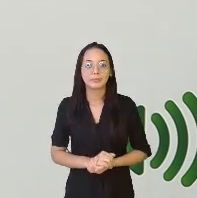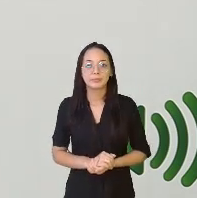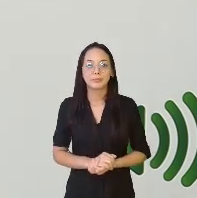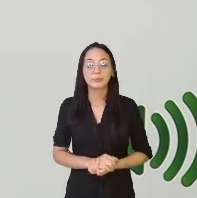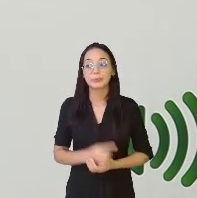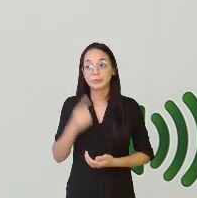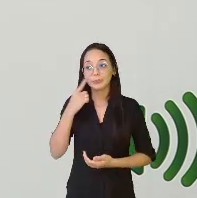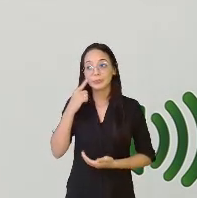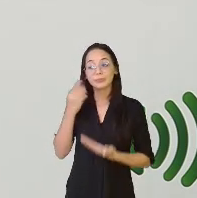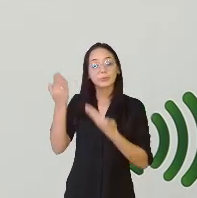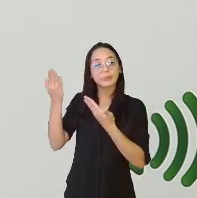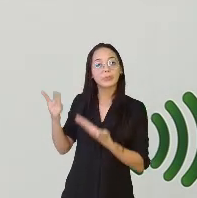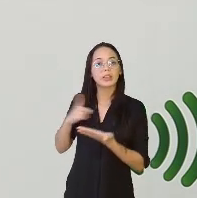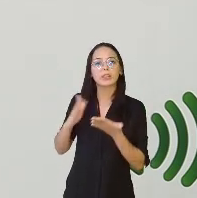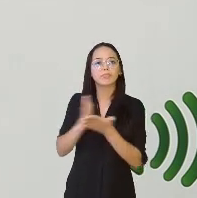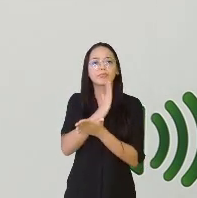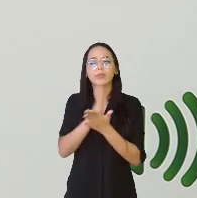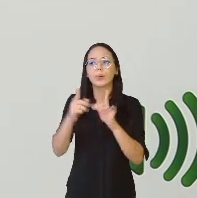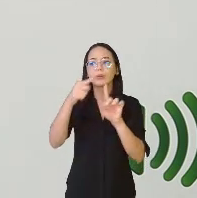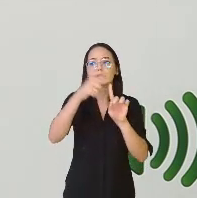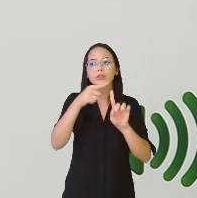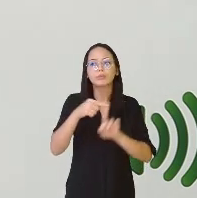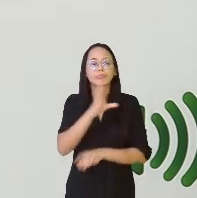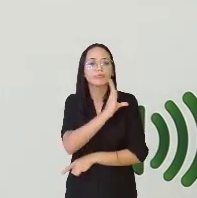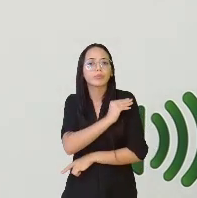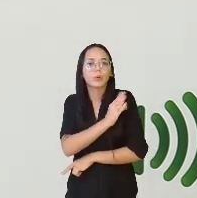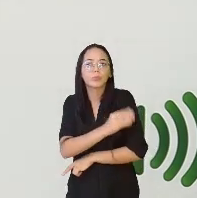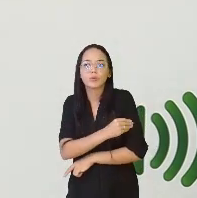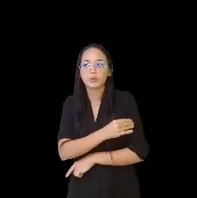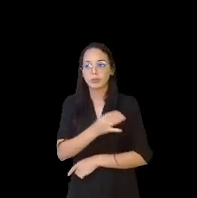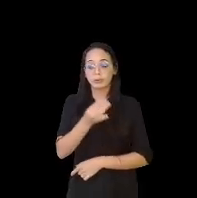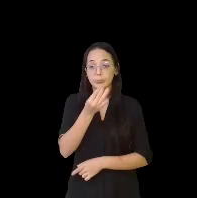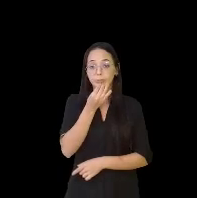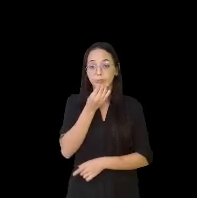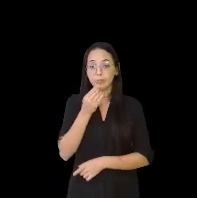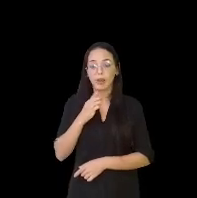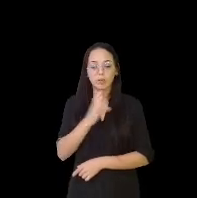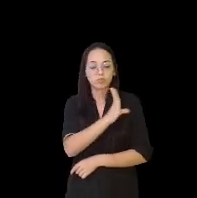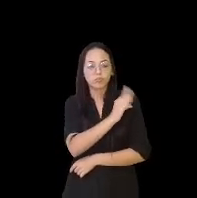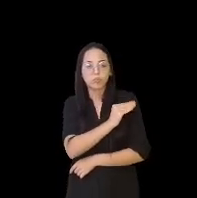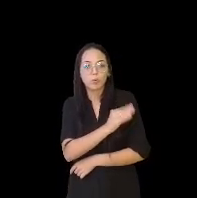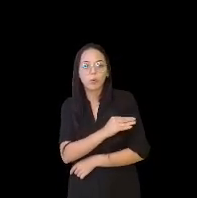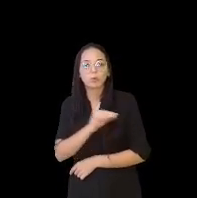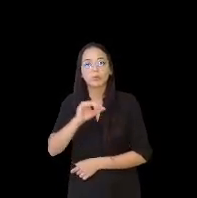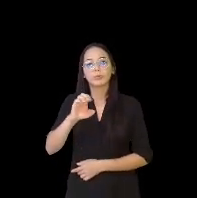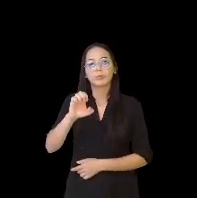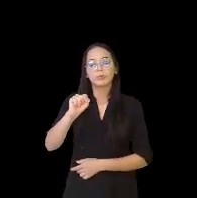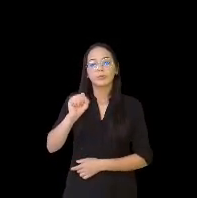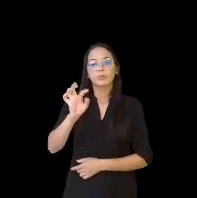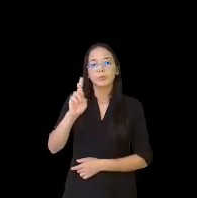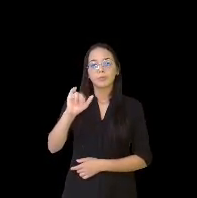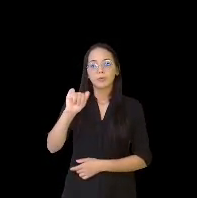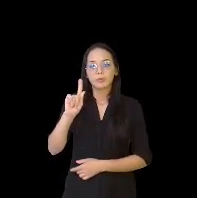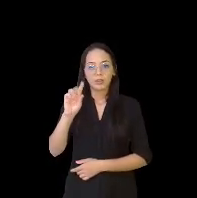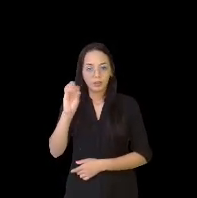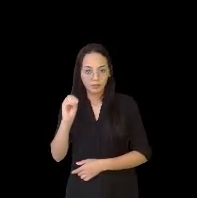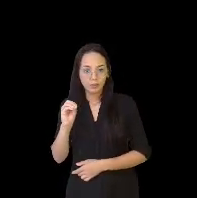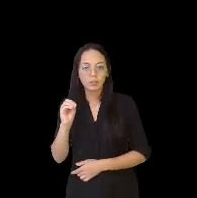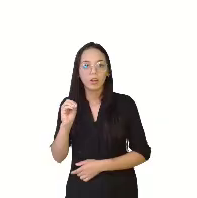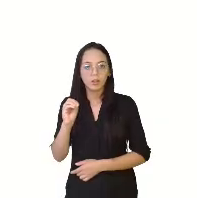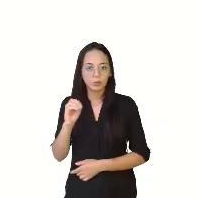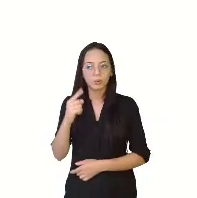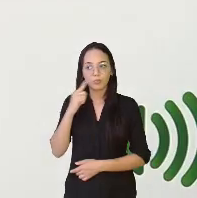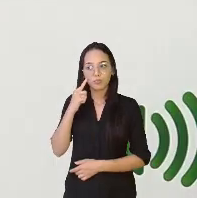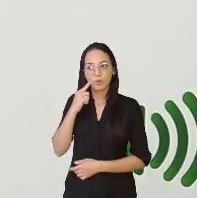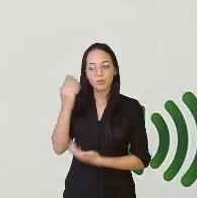Aqui a gente tem alguns tipos de músculo. Eu tenho os músculos estriados esqueléticos, como a gente pode ver